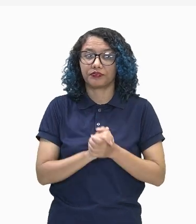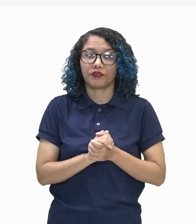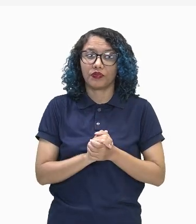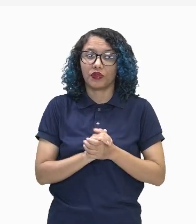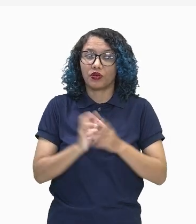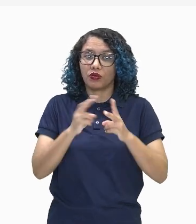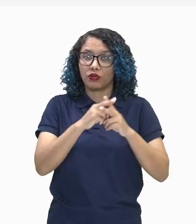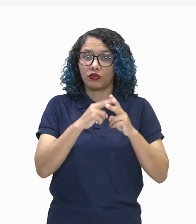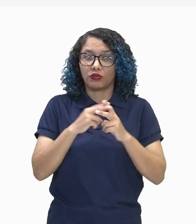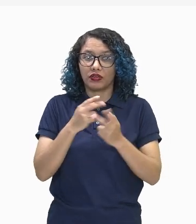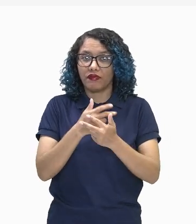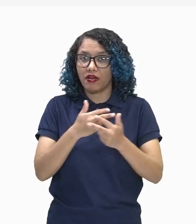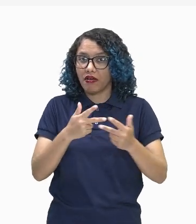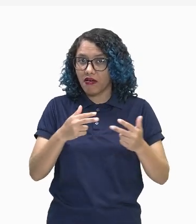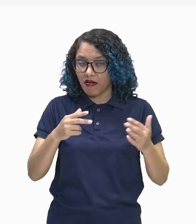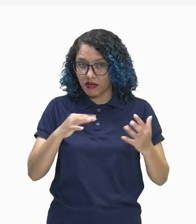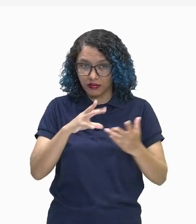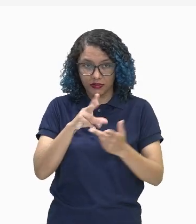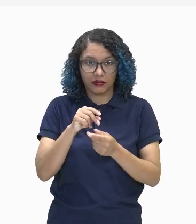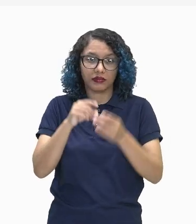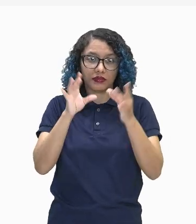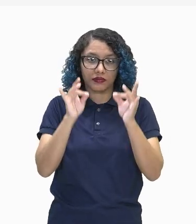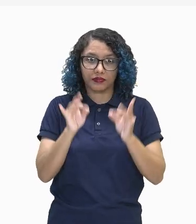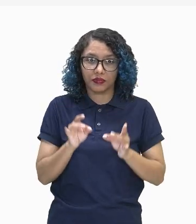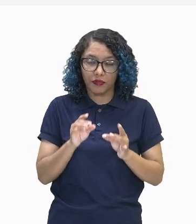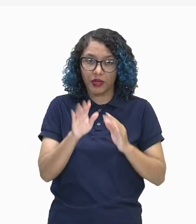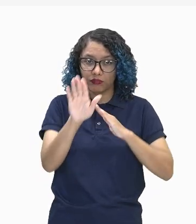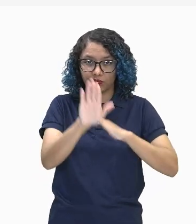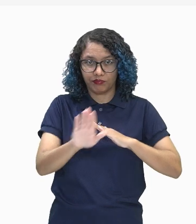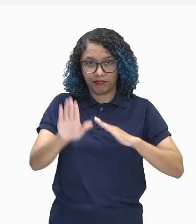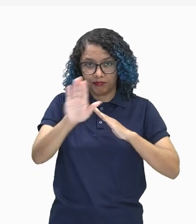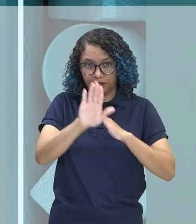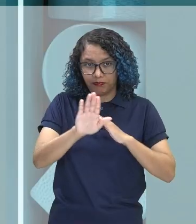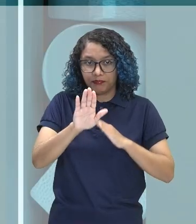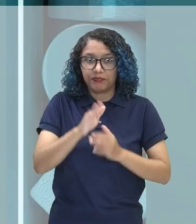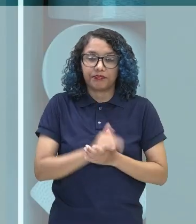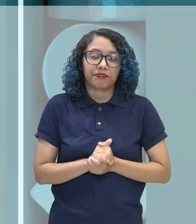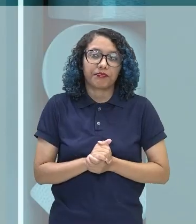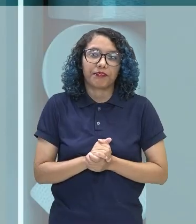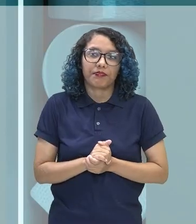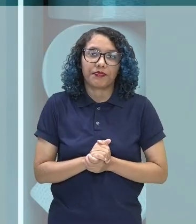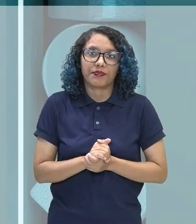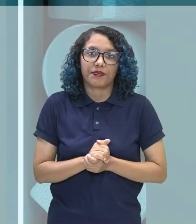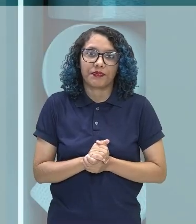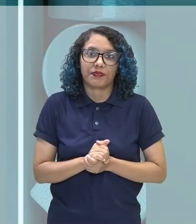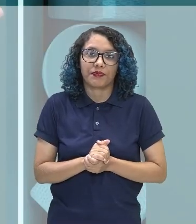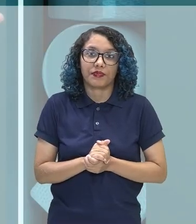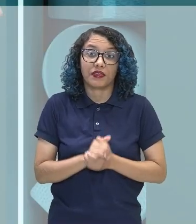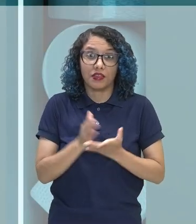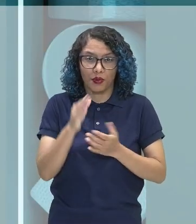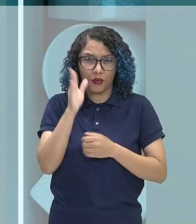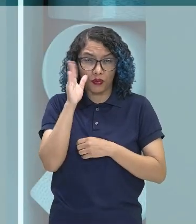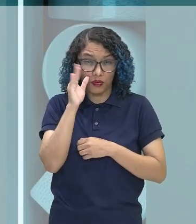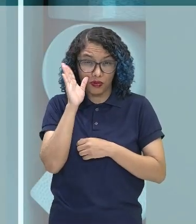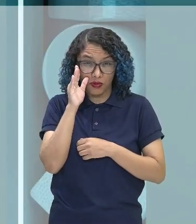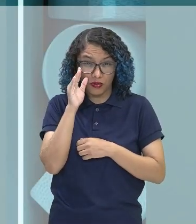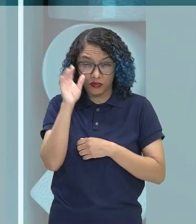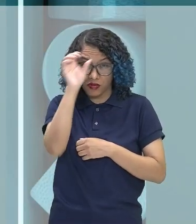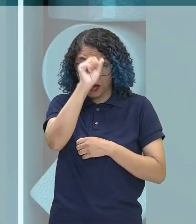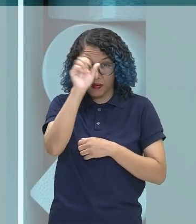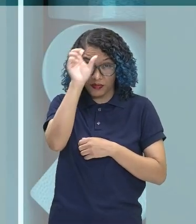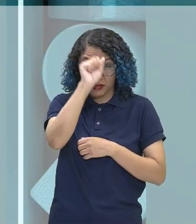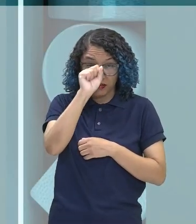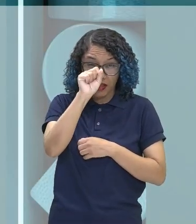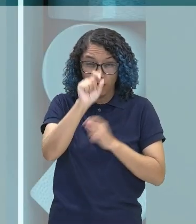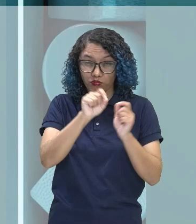conhecimento, lutas do mundo e o detalhamento Kung Fu. E aí, estão curiosos para saber o